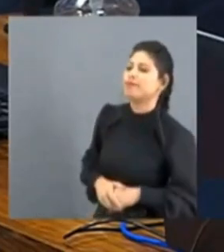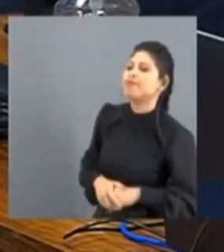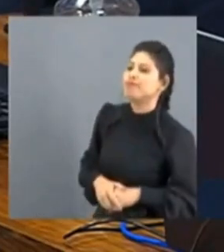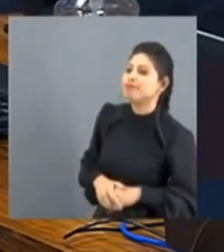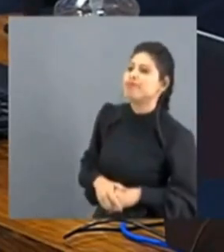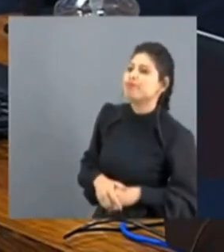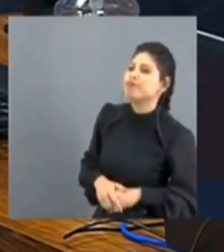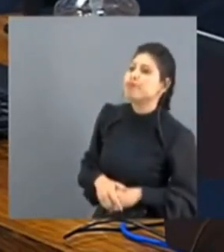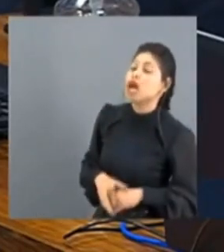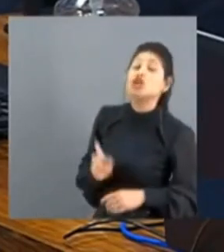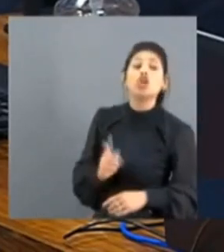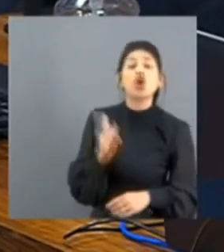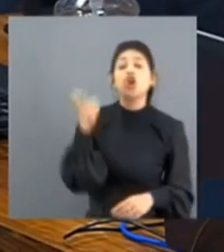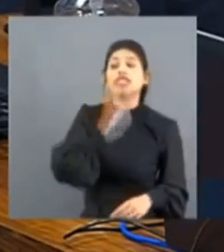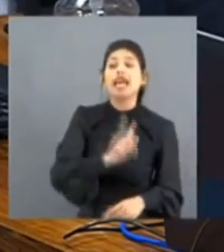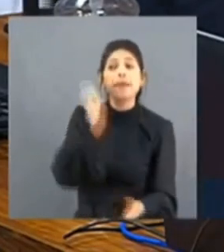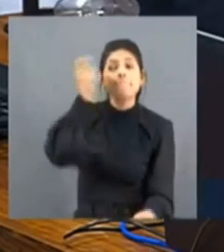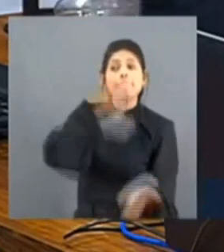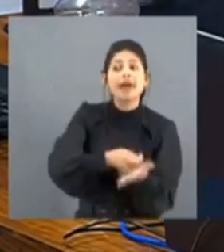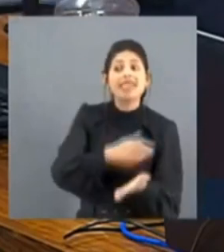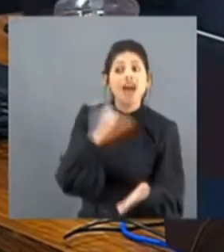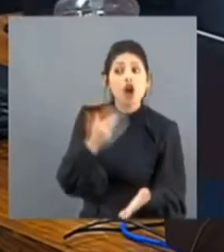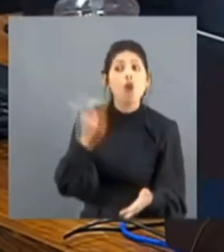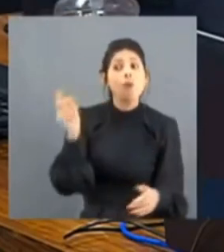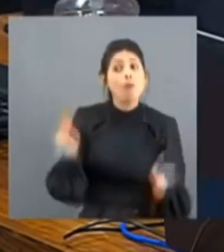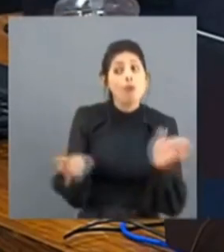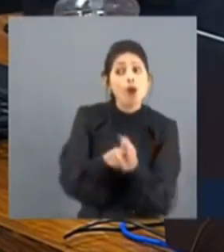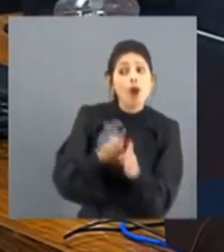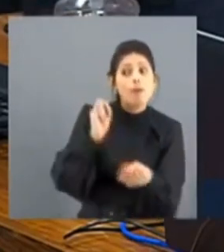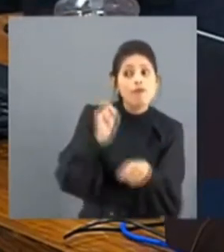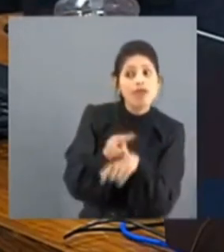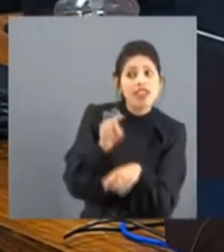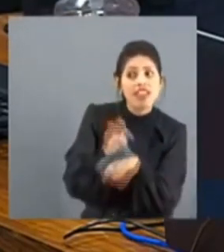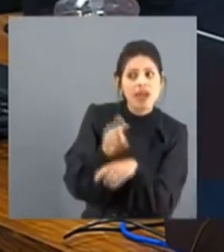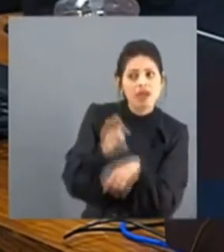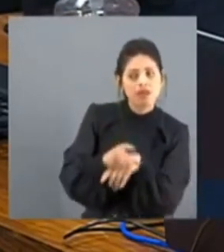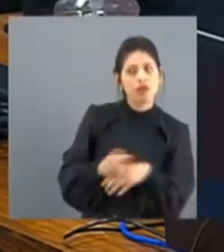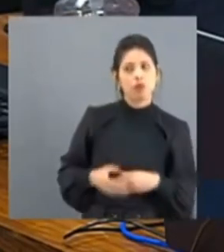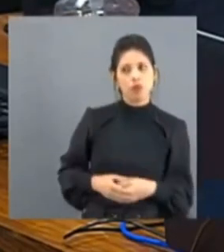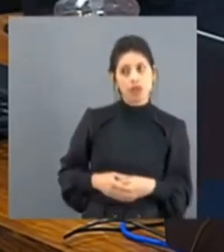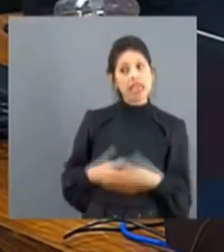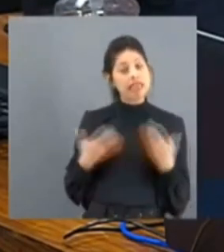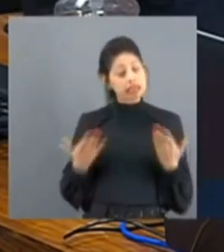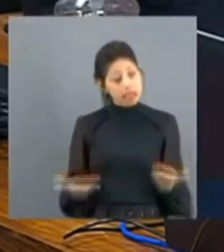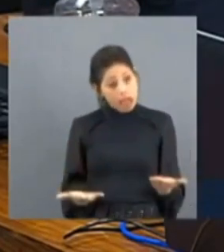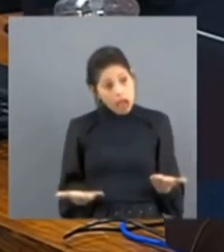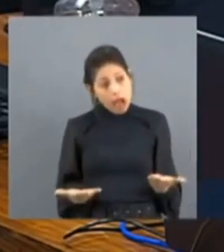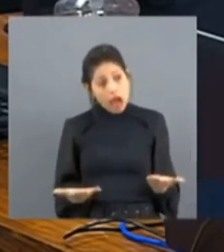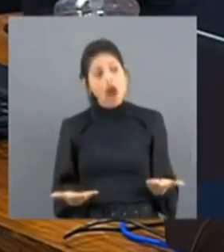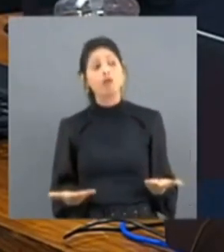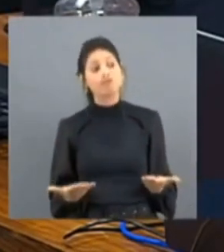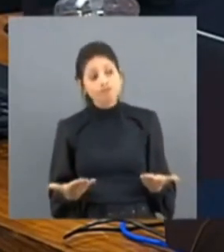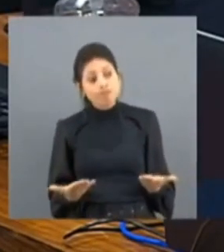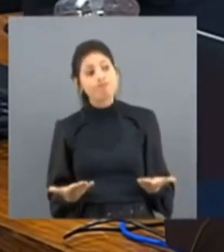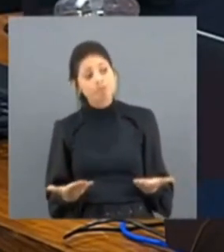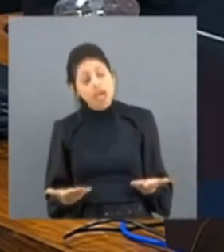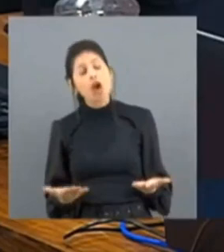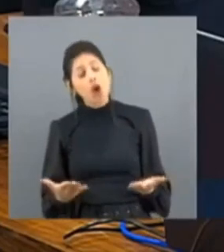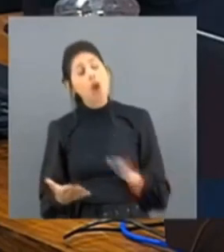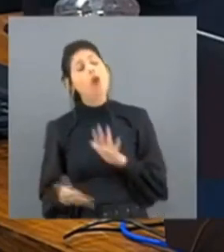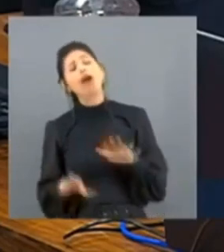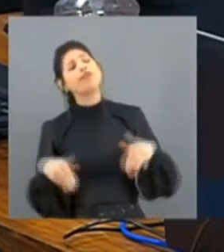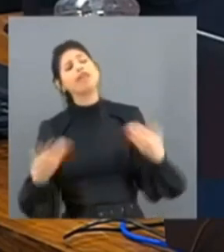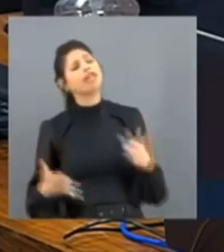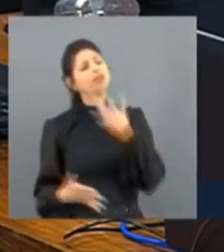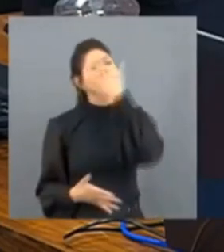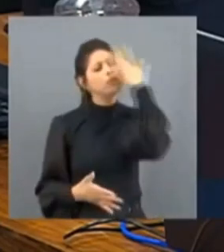próprio veneno de alguma coisa. Está bem? De alguma coisa. Então, é seguinte, cadê os defensores da causa